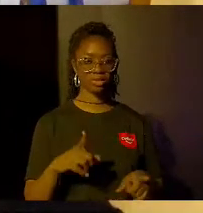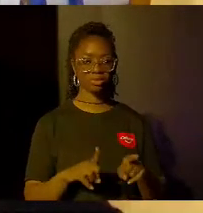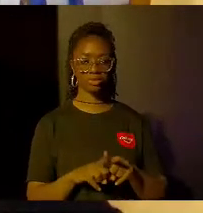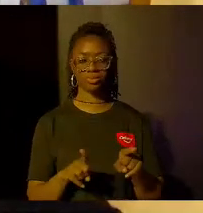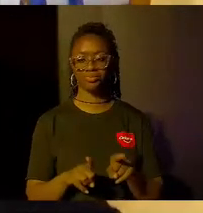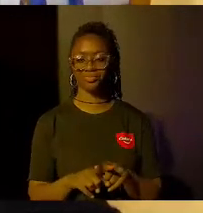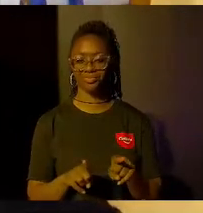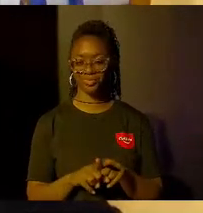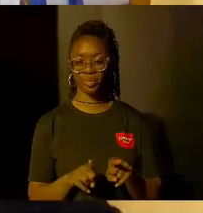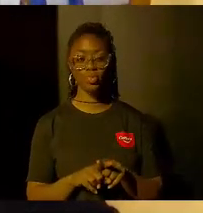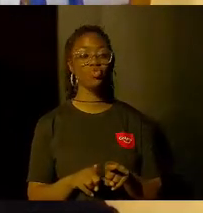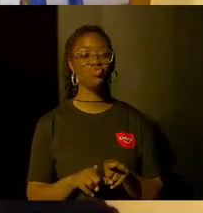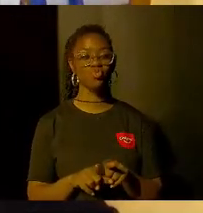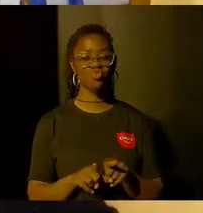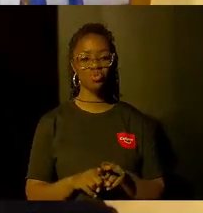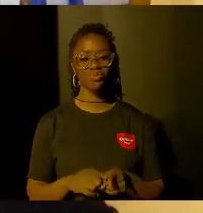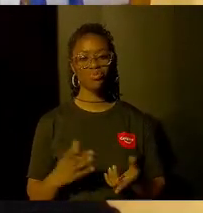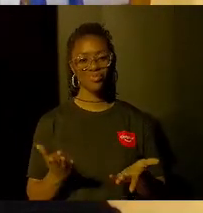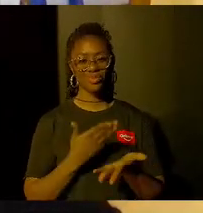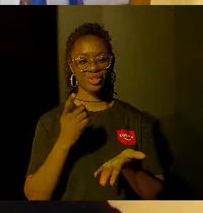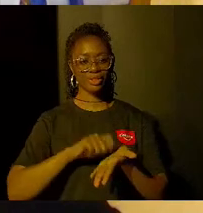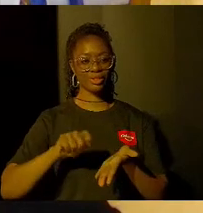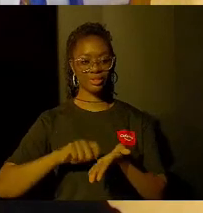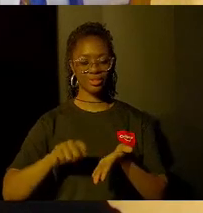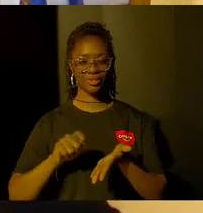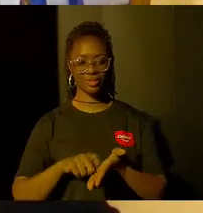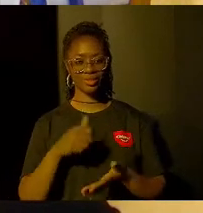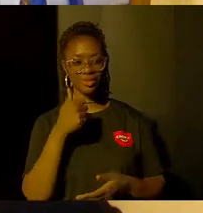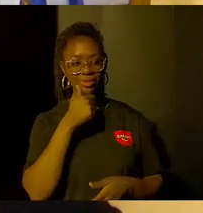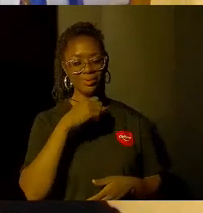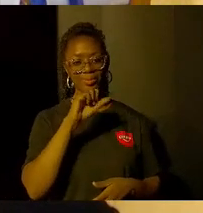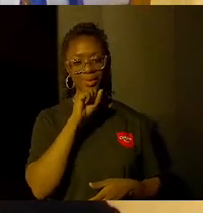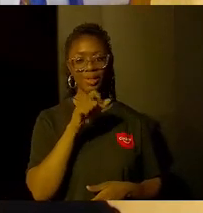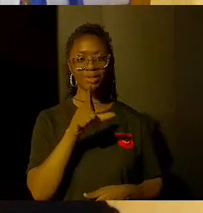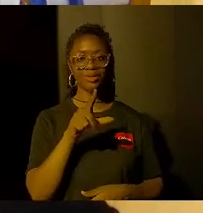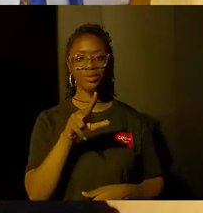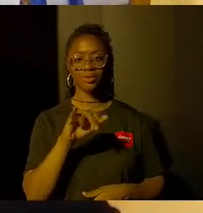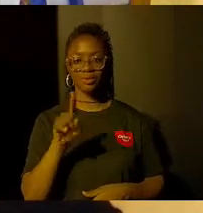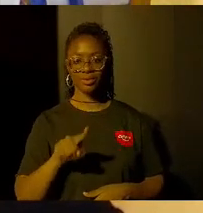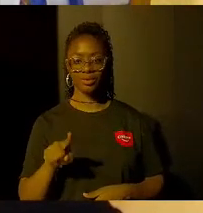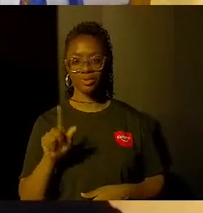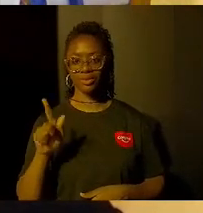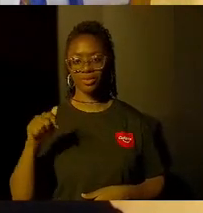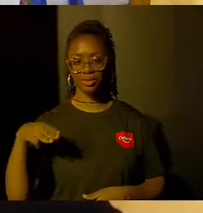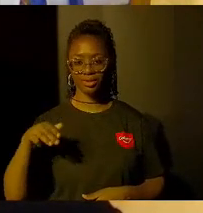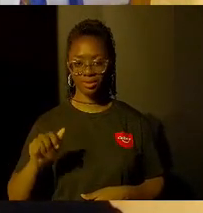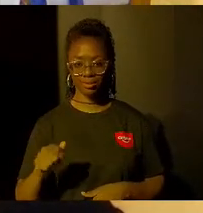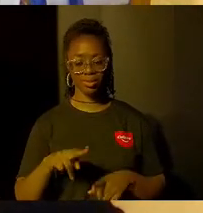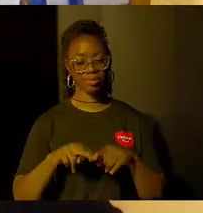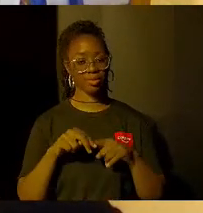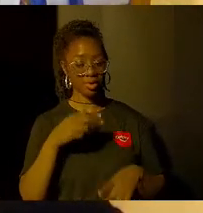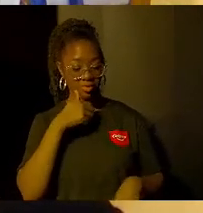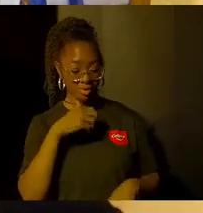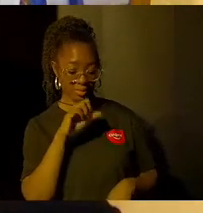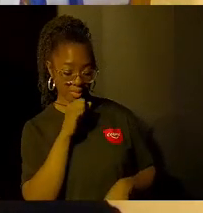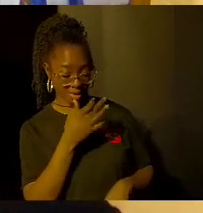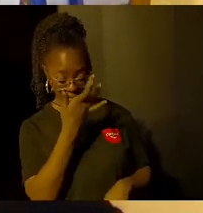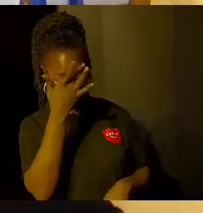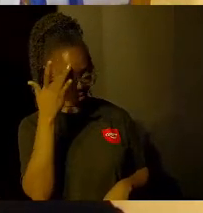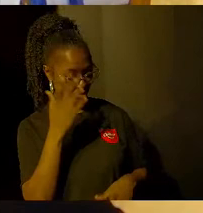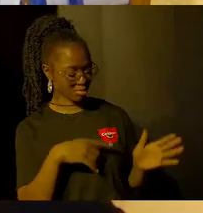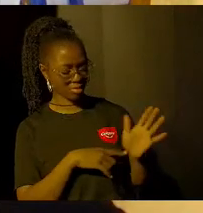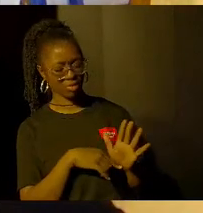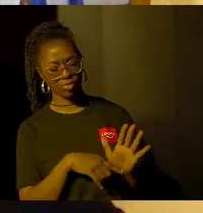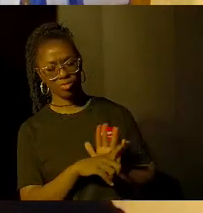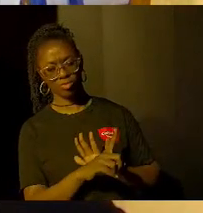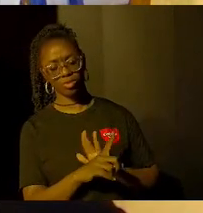de que ela escreveu um livro sobre a mãe do Luiz Gama porque era uma maternidade contestada e ela falou